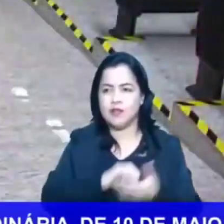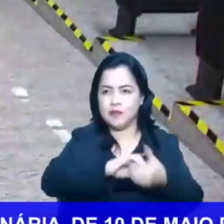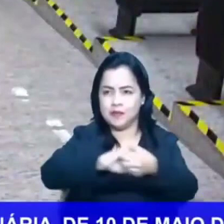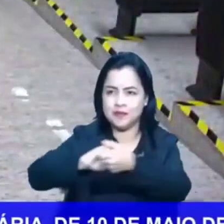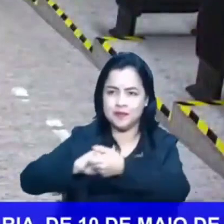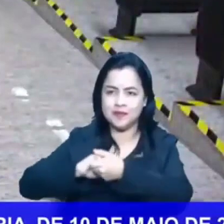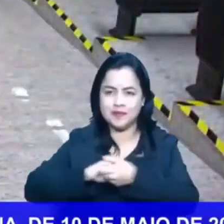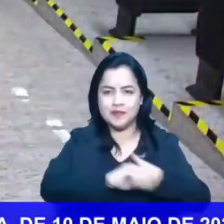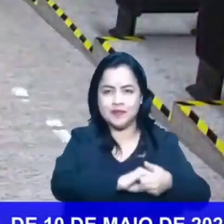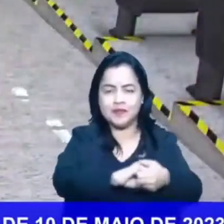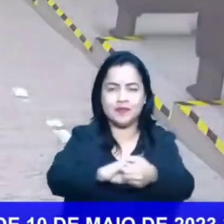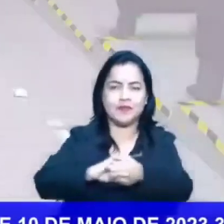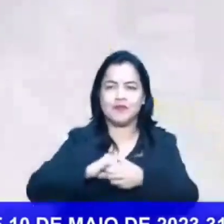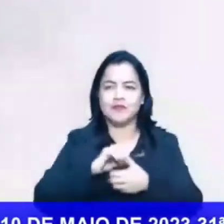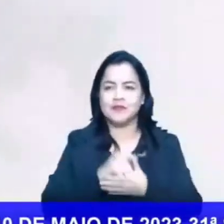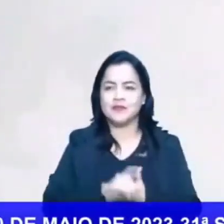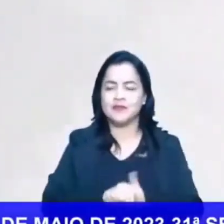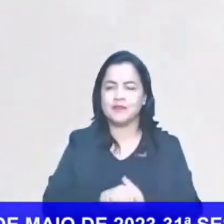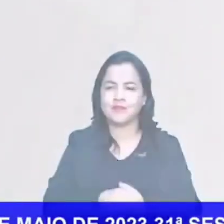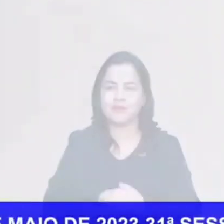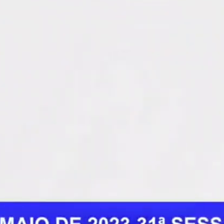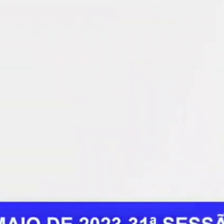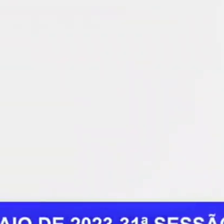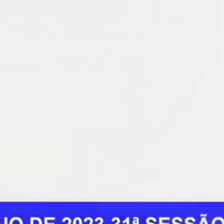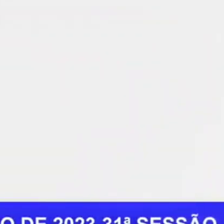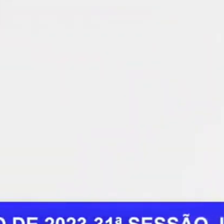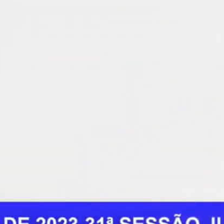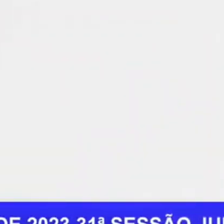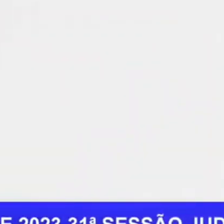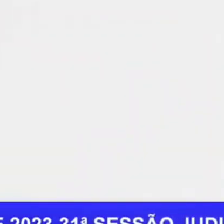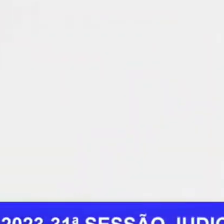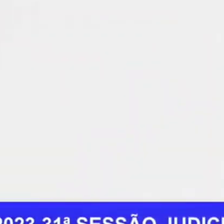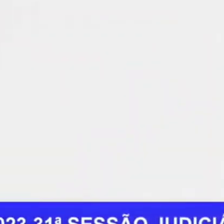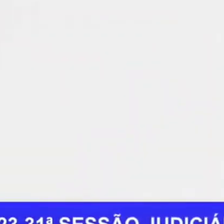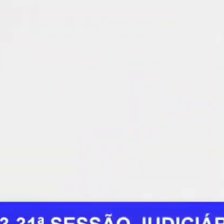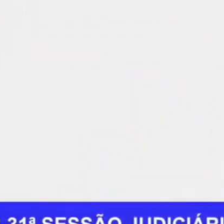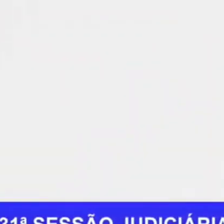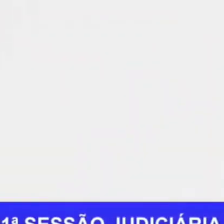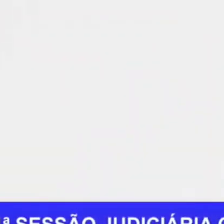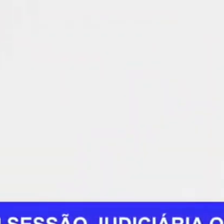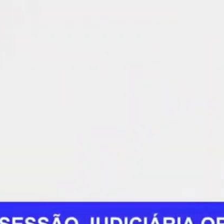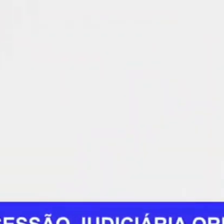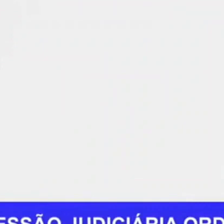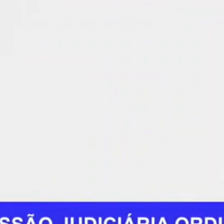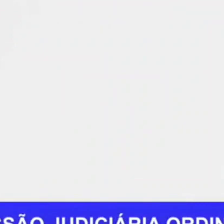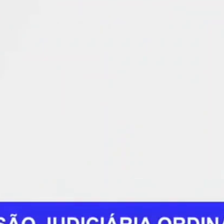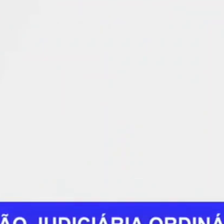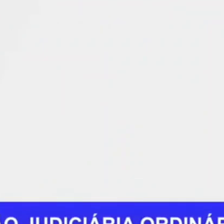Imagem ampla do plenário, encerramento da sessão, logo do TRE.